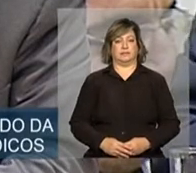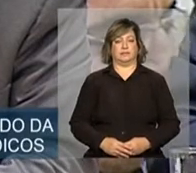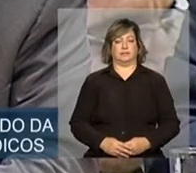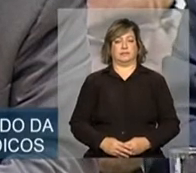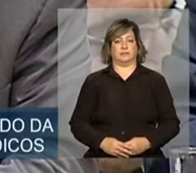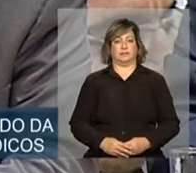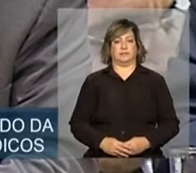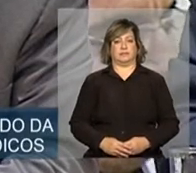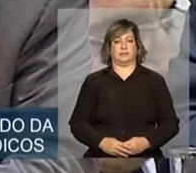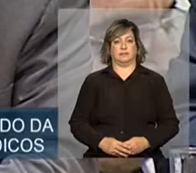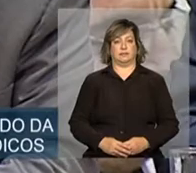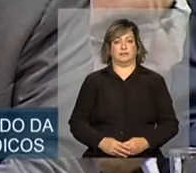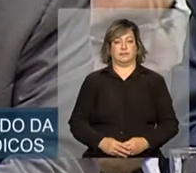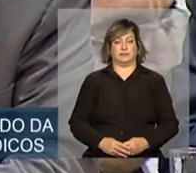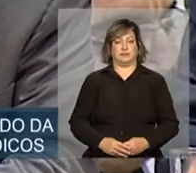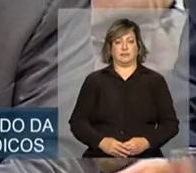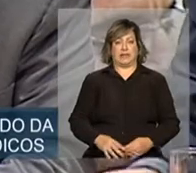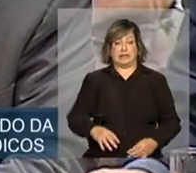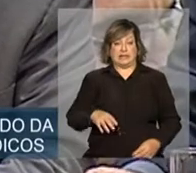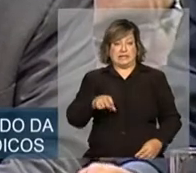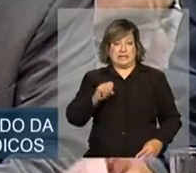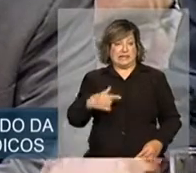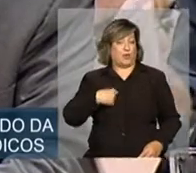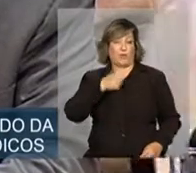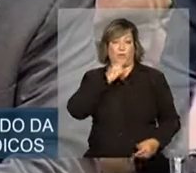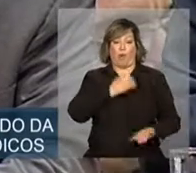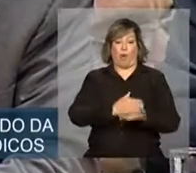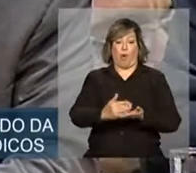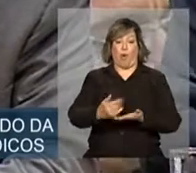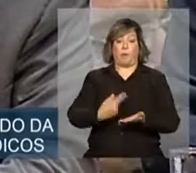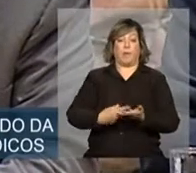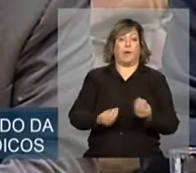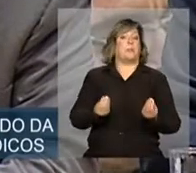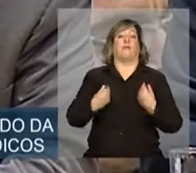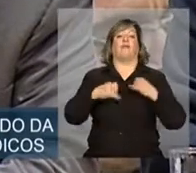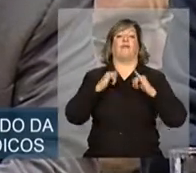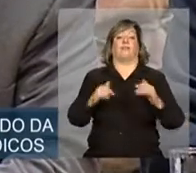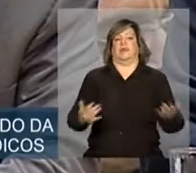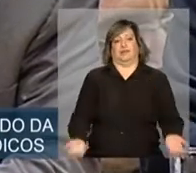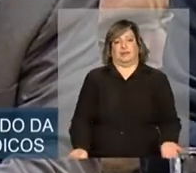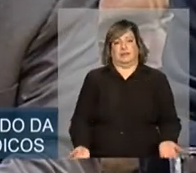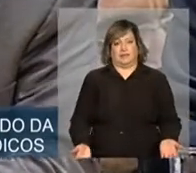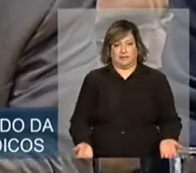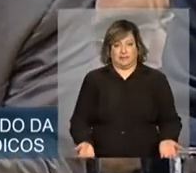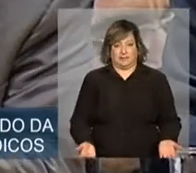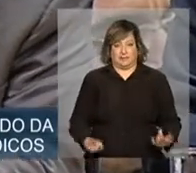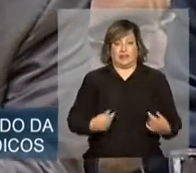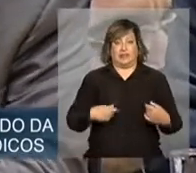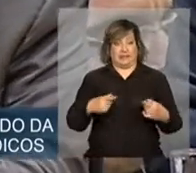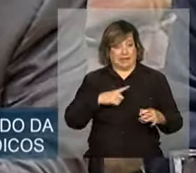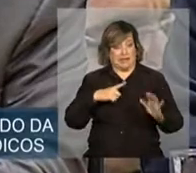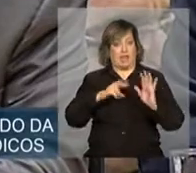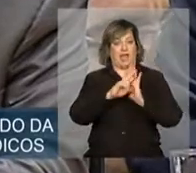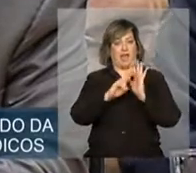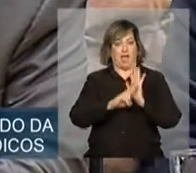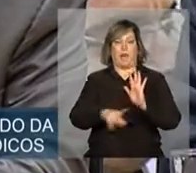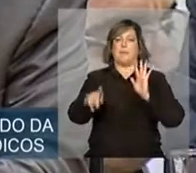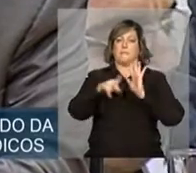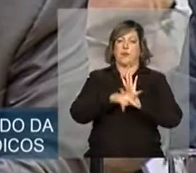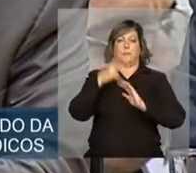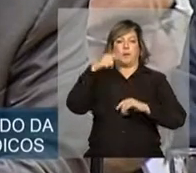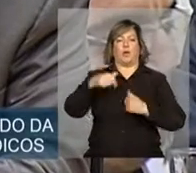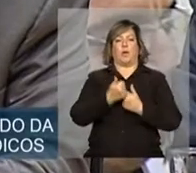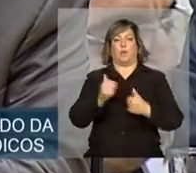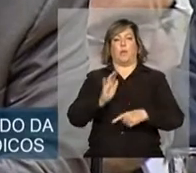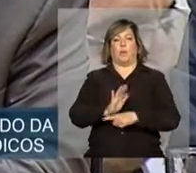e se esse se eu nem comecei a negociação porque eu já vou falar Tá certo Joana eu né tem regras próprias de